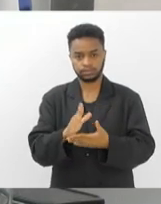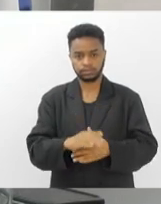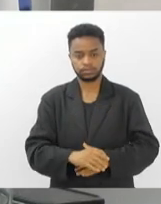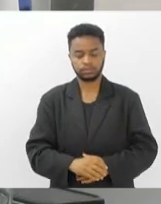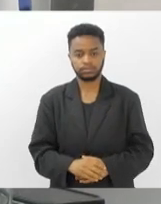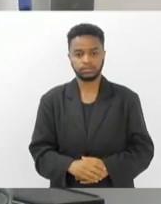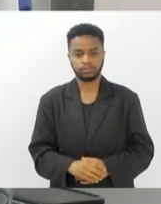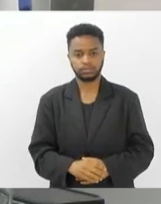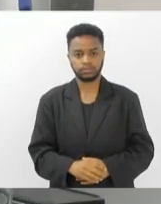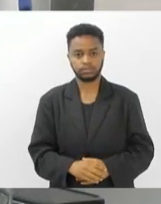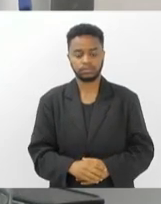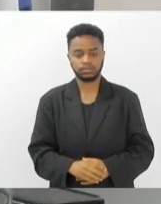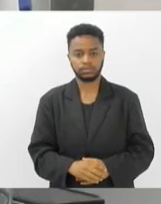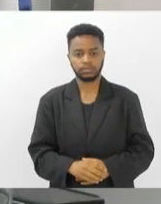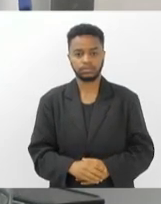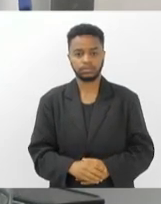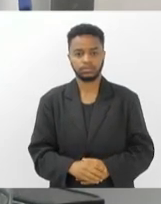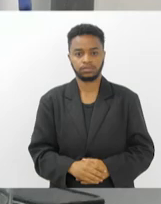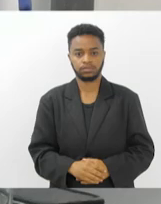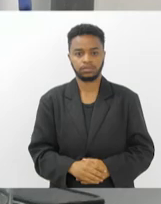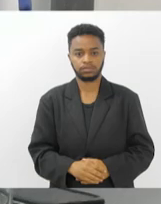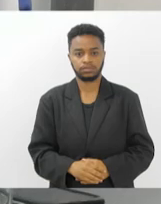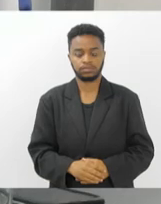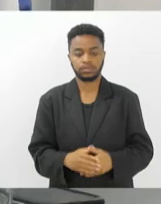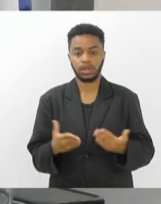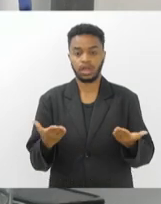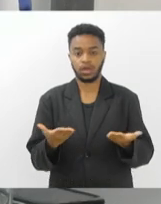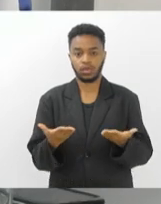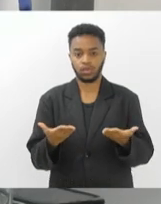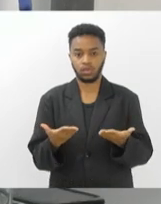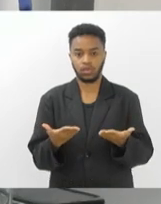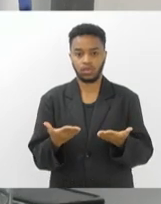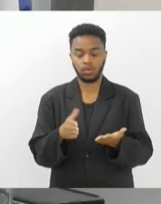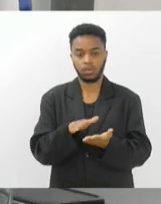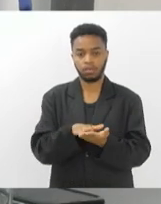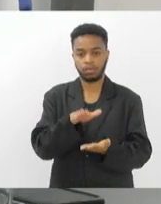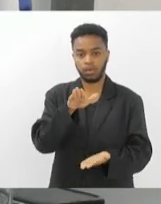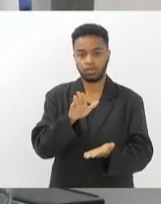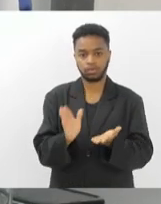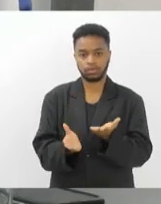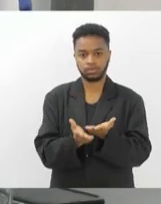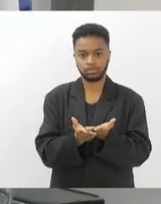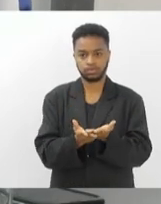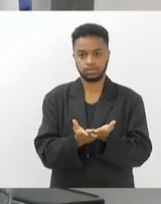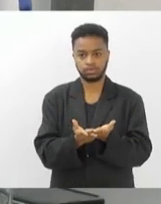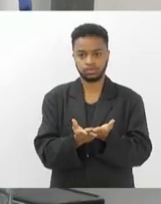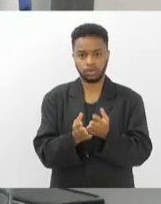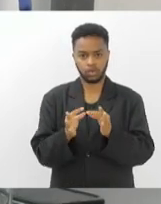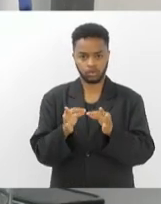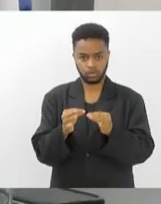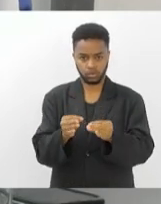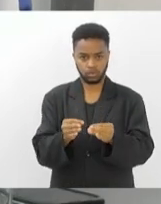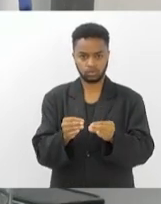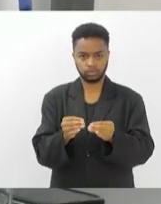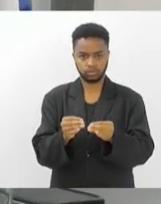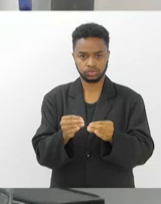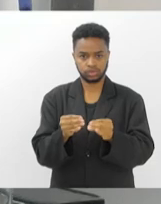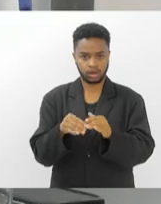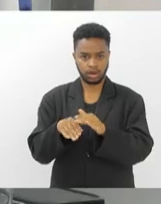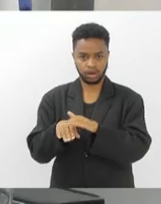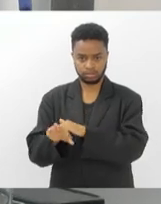aprovado. Passo agora ao bloco de anexações. Então, todos esses foram por arquivo. Todos eles foram por